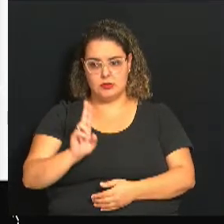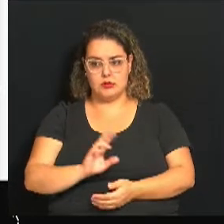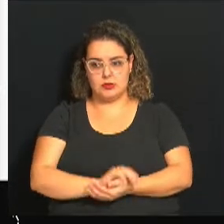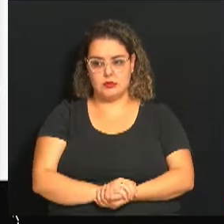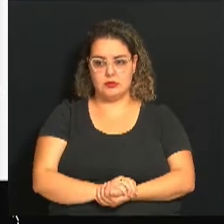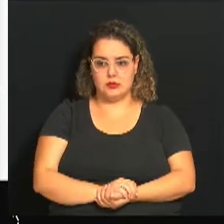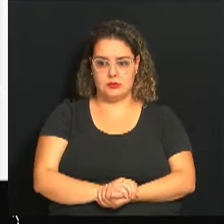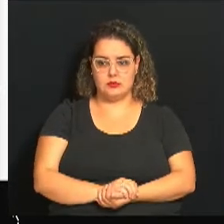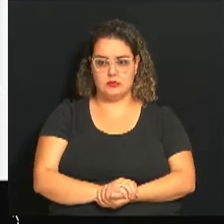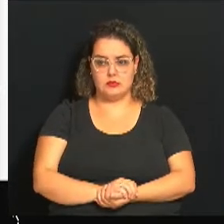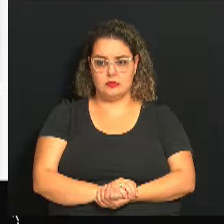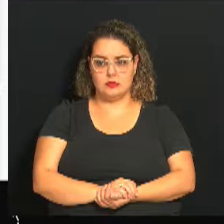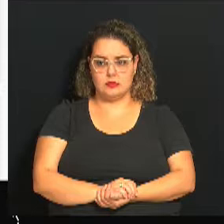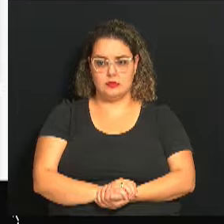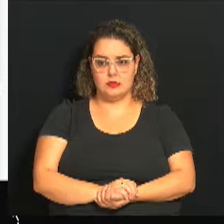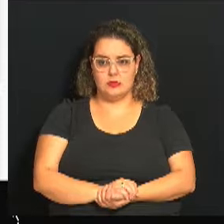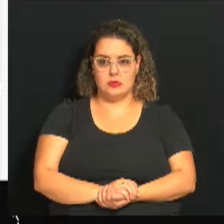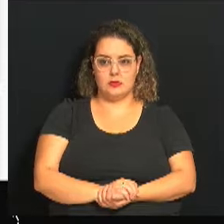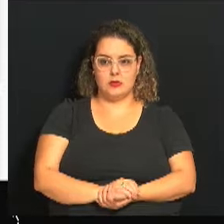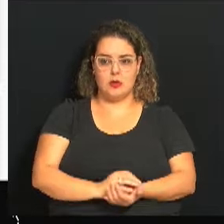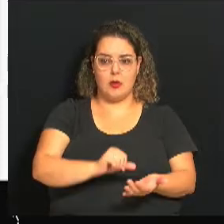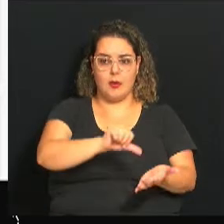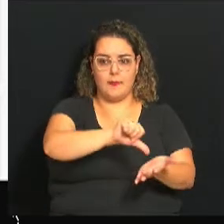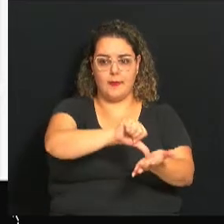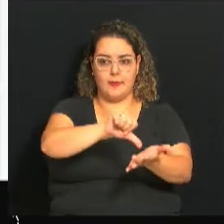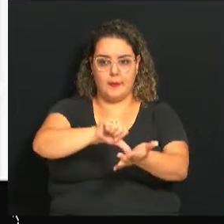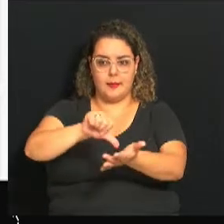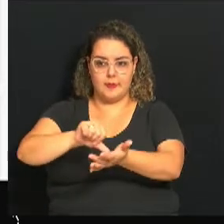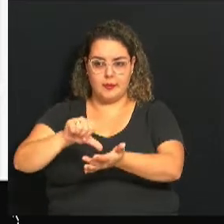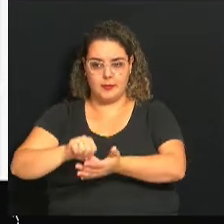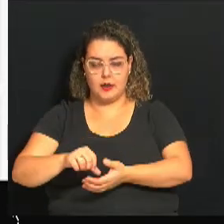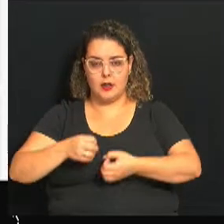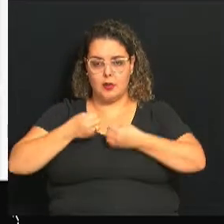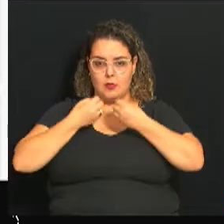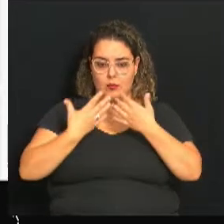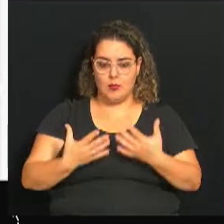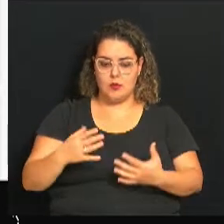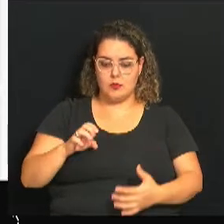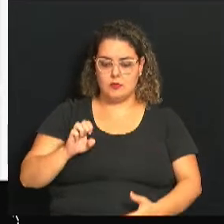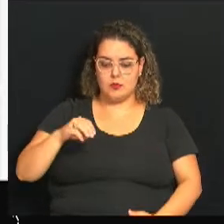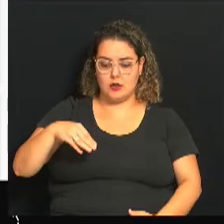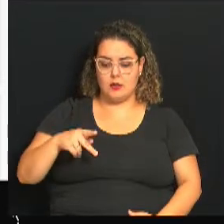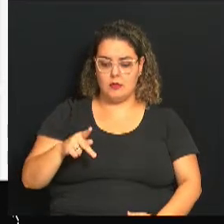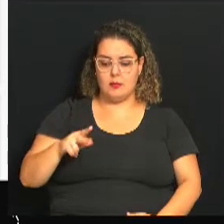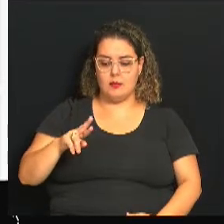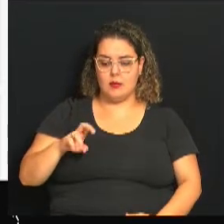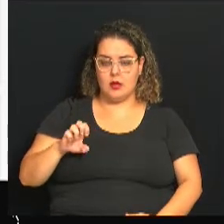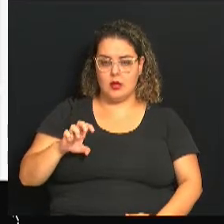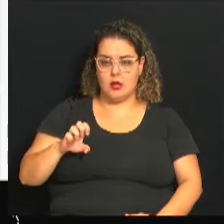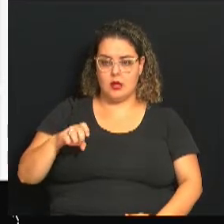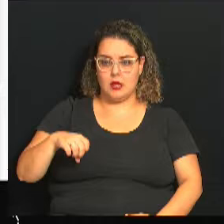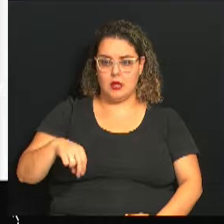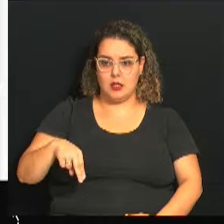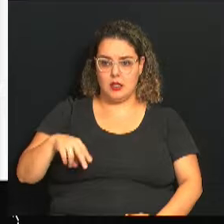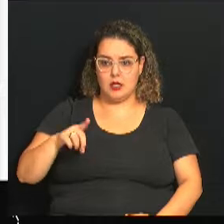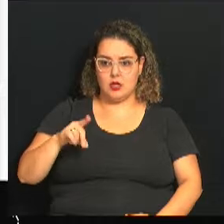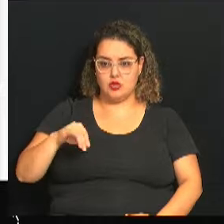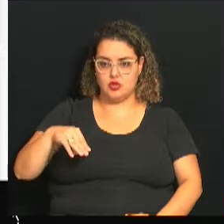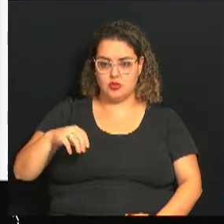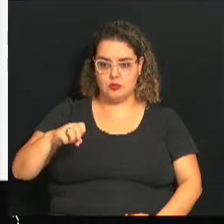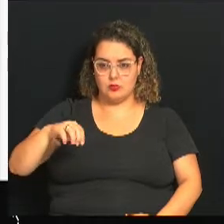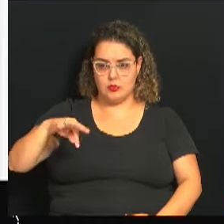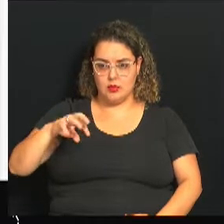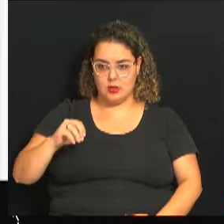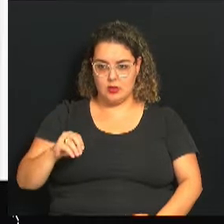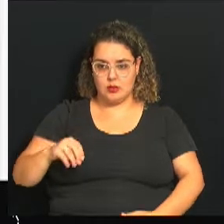que polos, né, de vários atratores e bons empreendimentos, né, que a gente passe a ter essa relação com a calçada, que traga uma